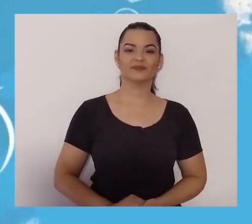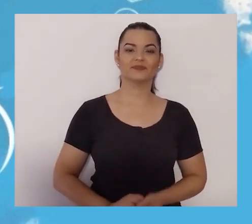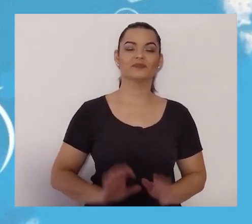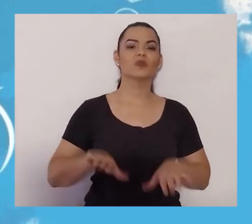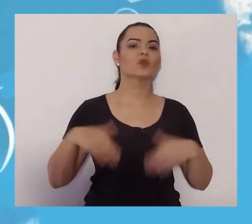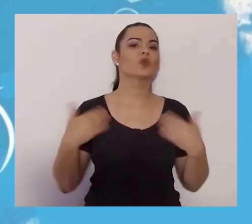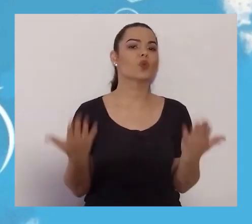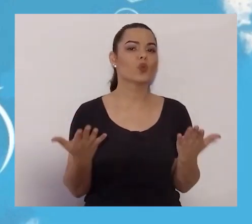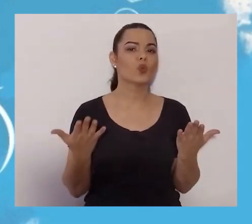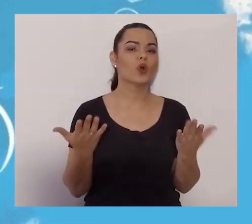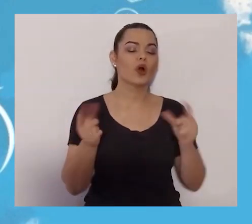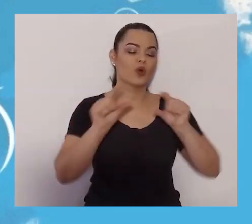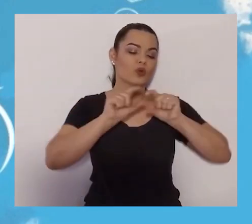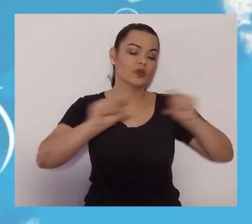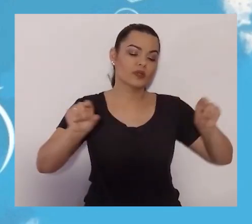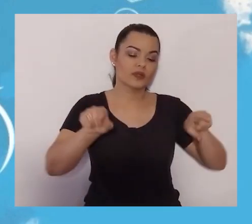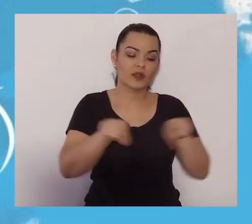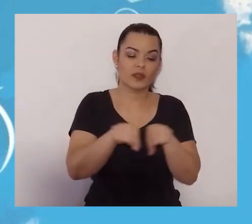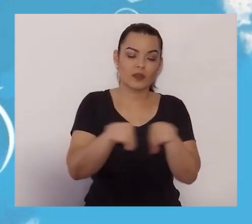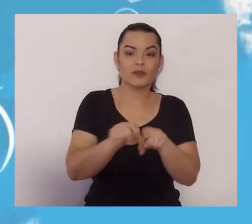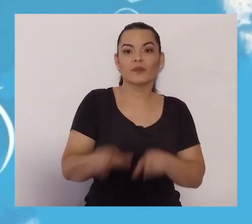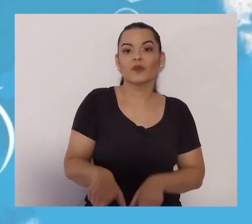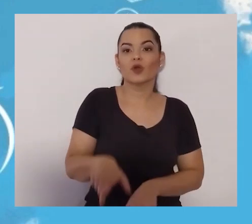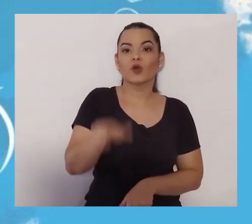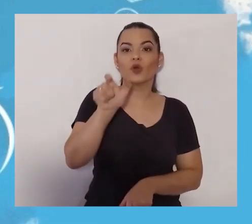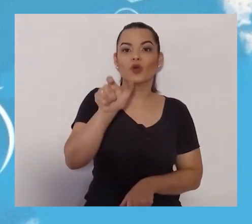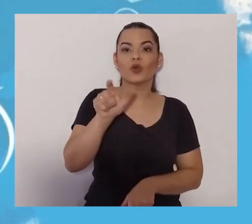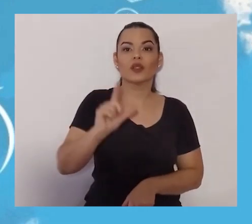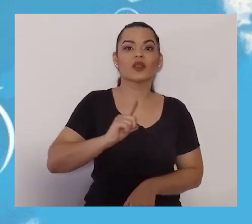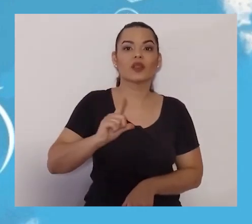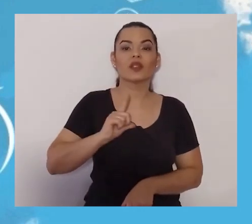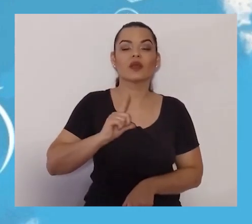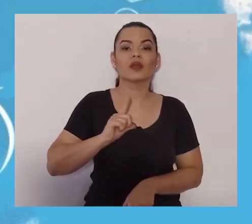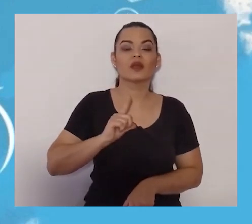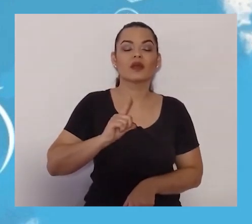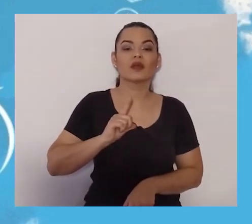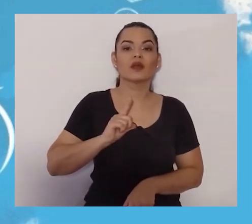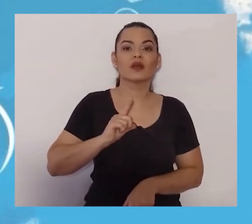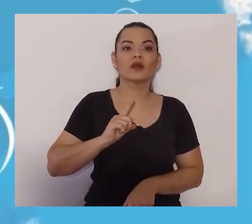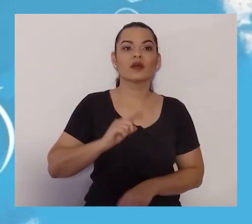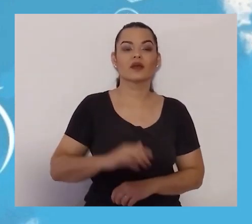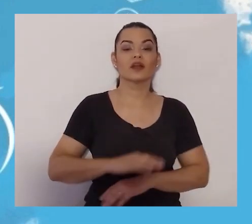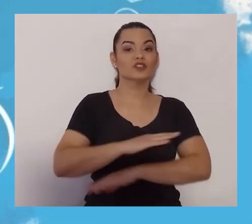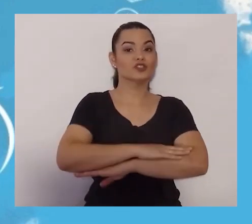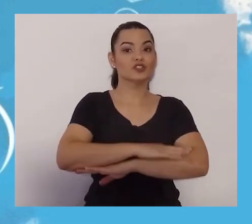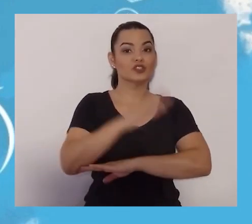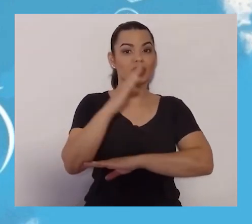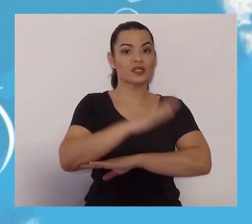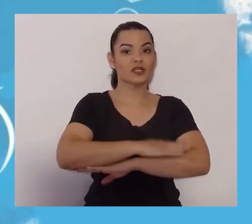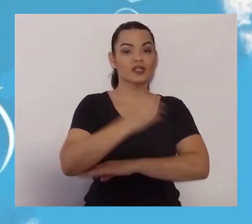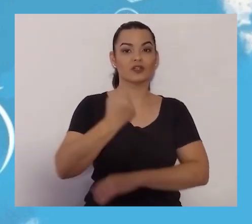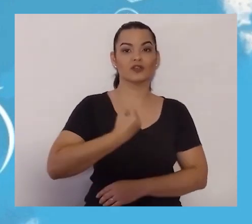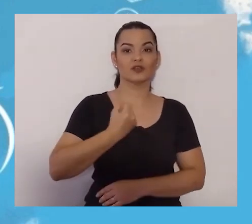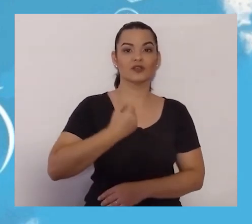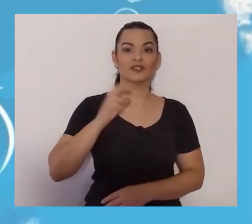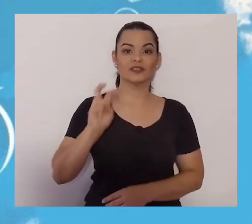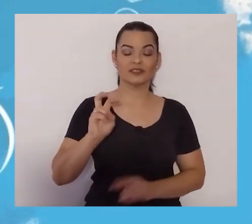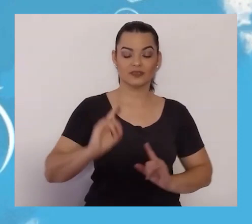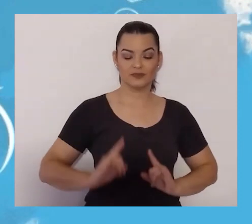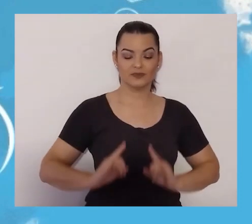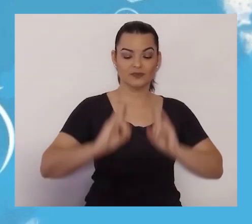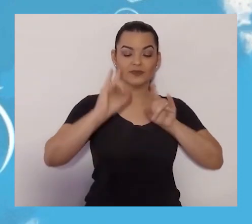Qual a linha e coluna está localizada à 5ª janela do edifício